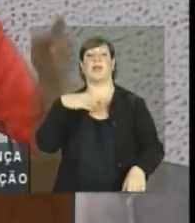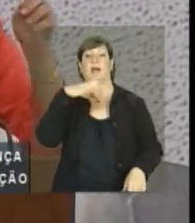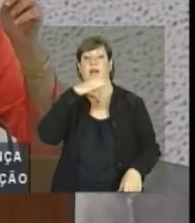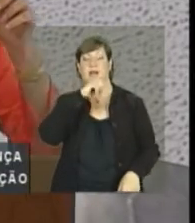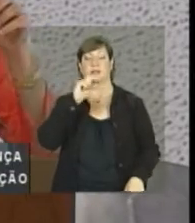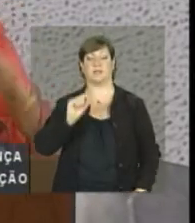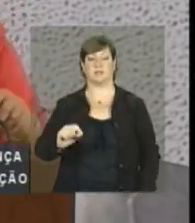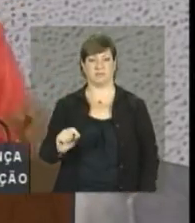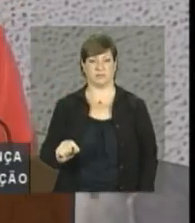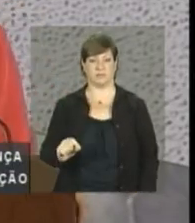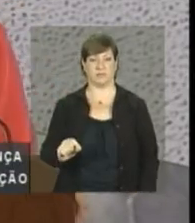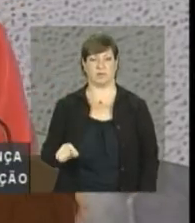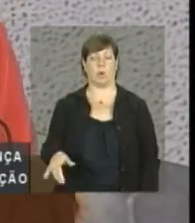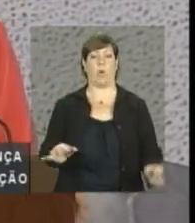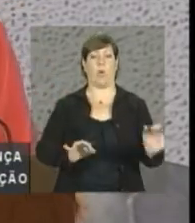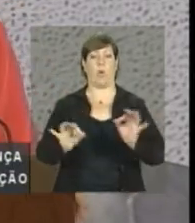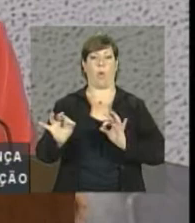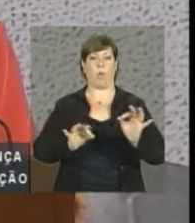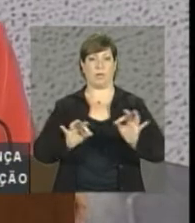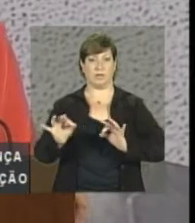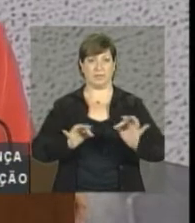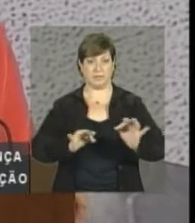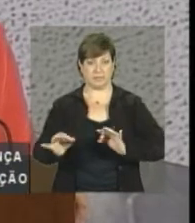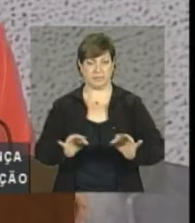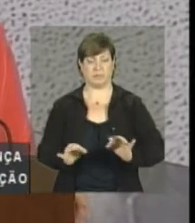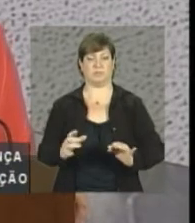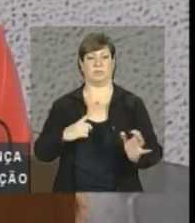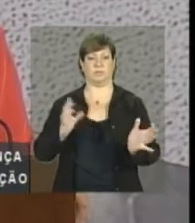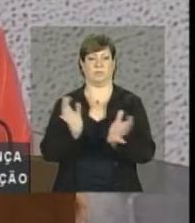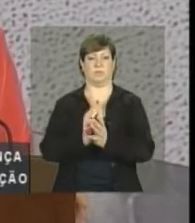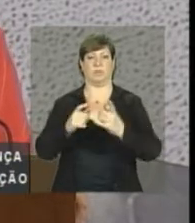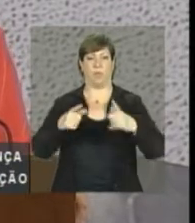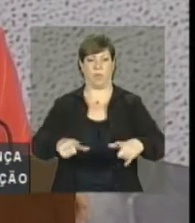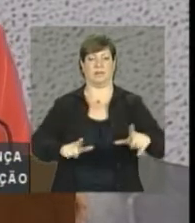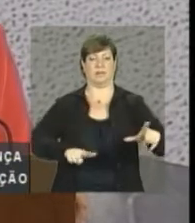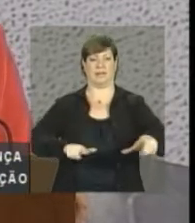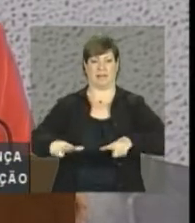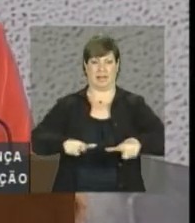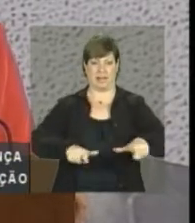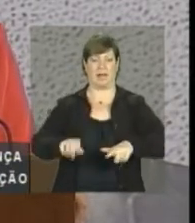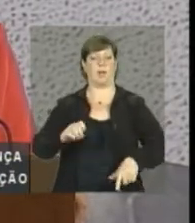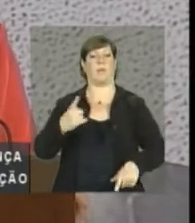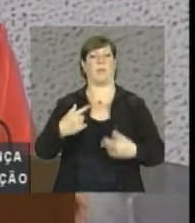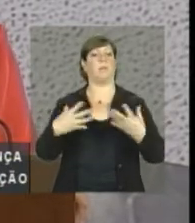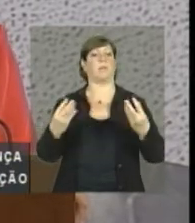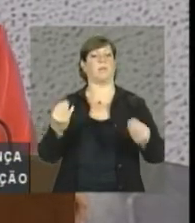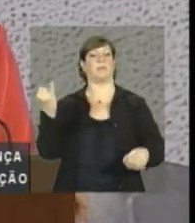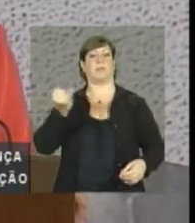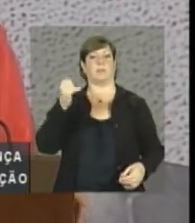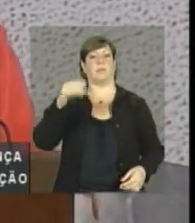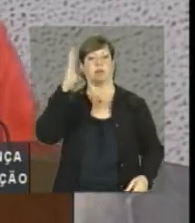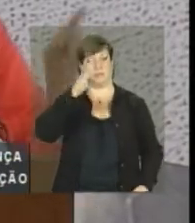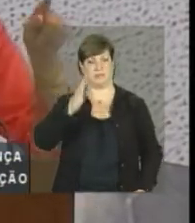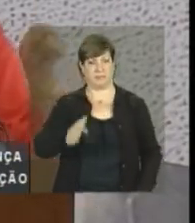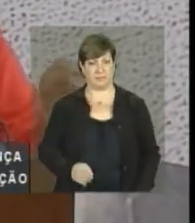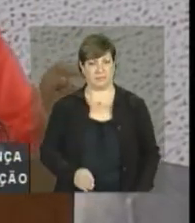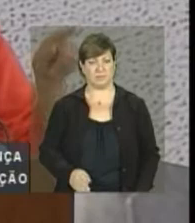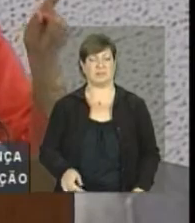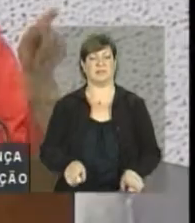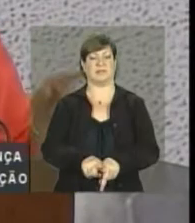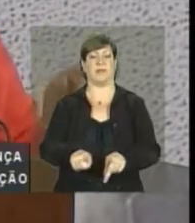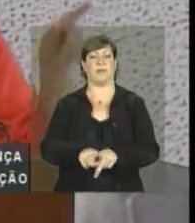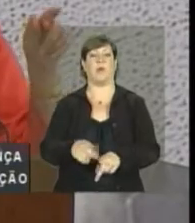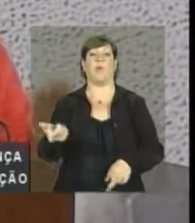que a organização para o local de trabalho é algo muito importante no Brasil. E